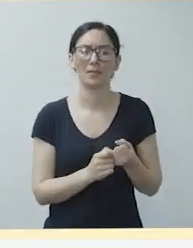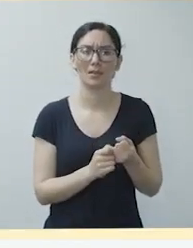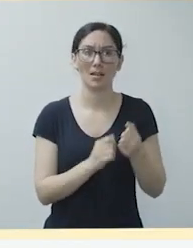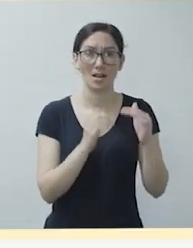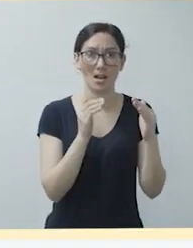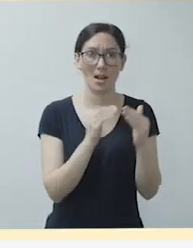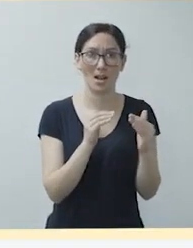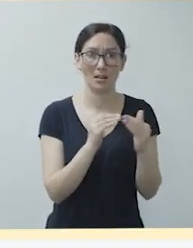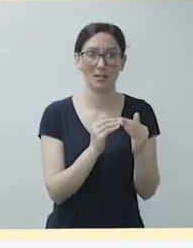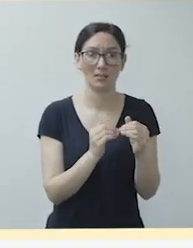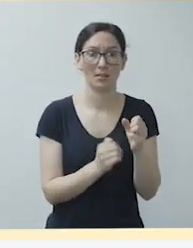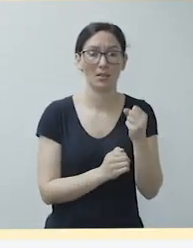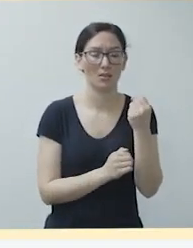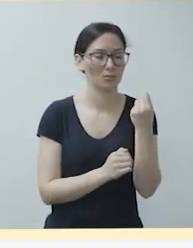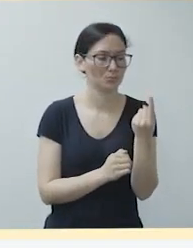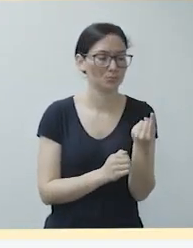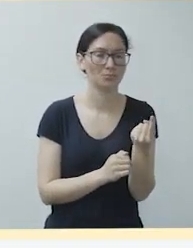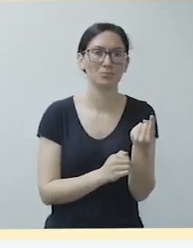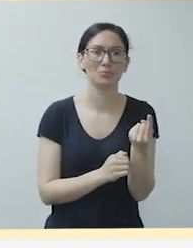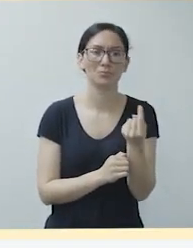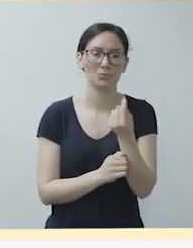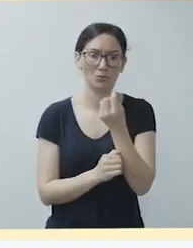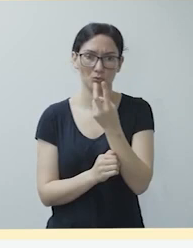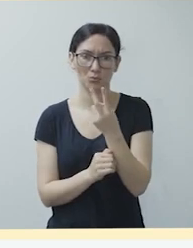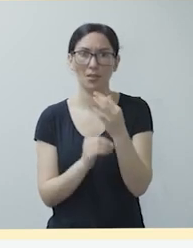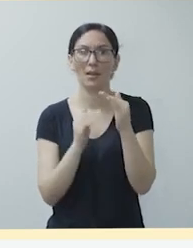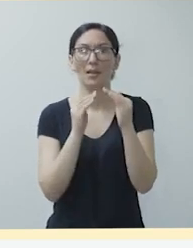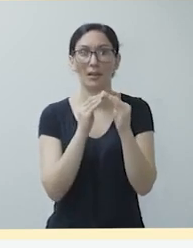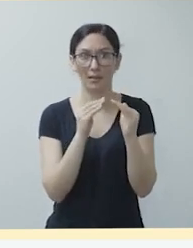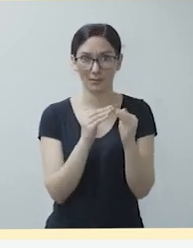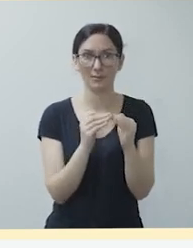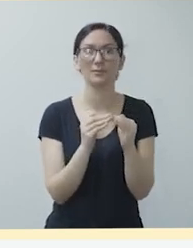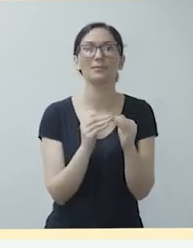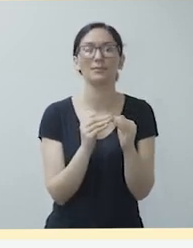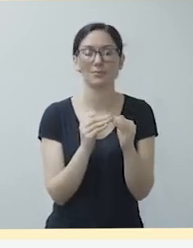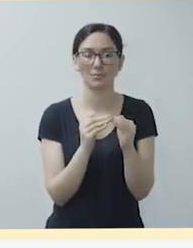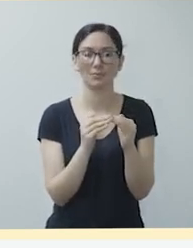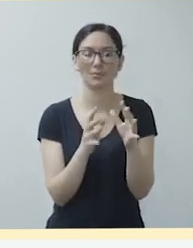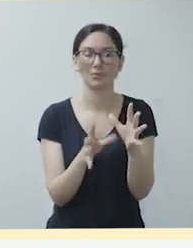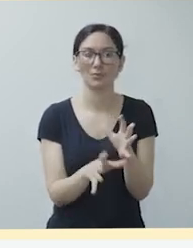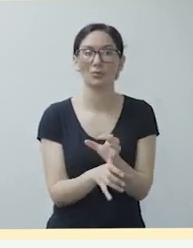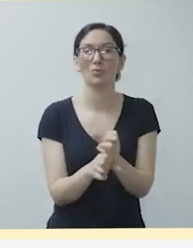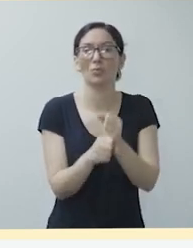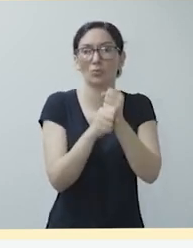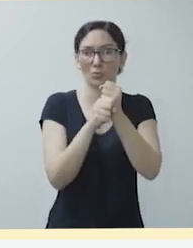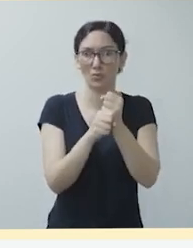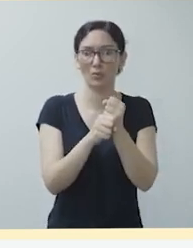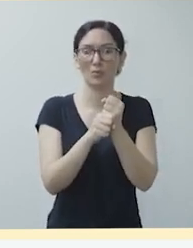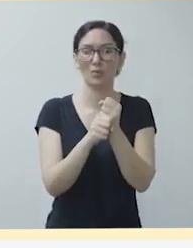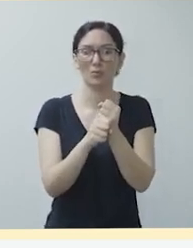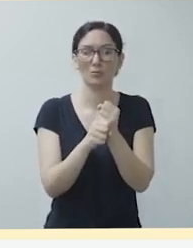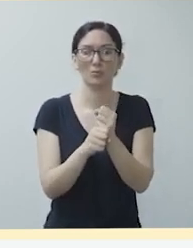uma... duas casinhas, não é isso? Então, o total de casinhas são